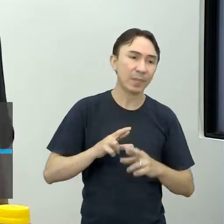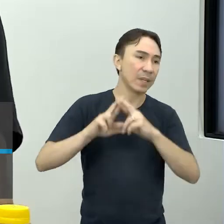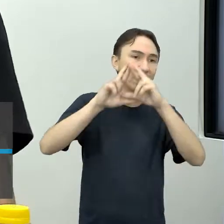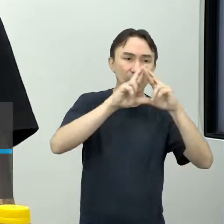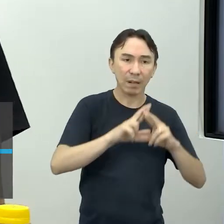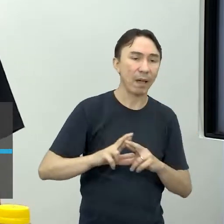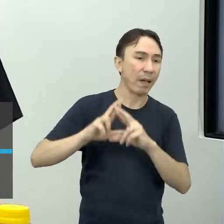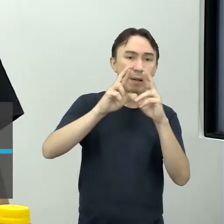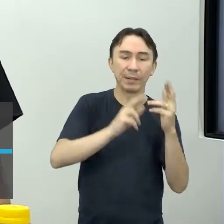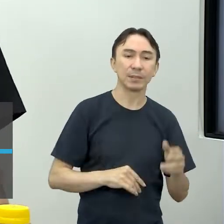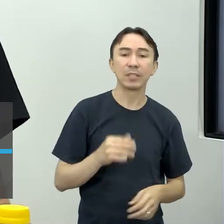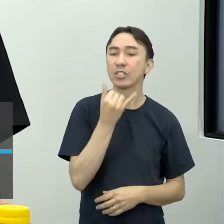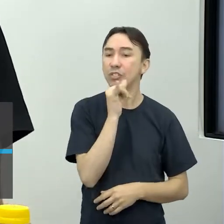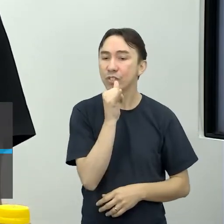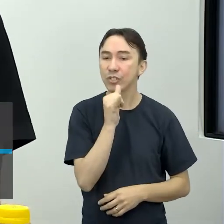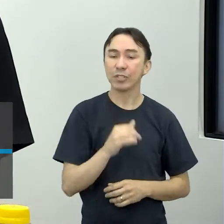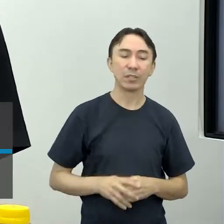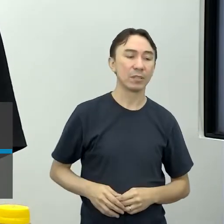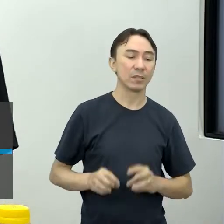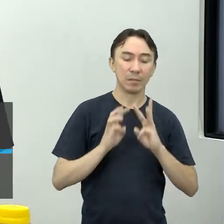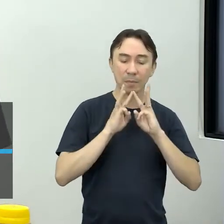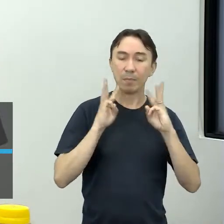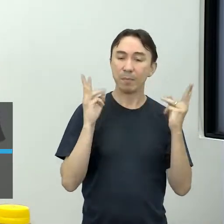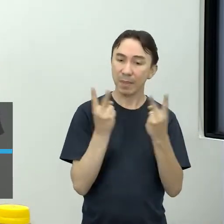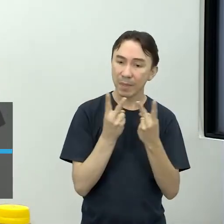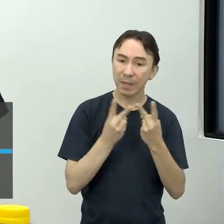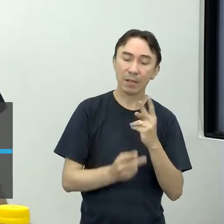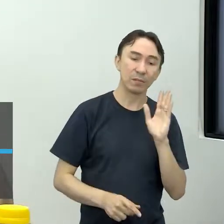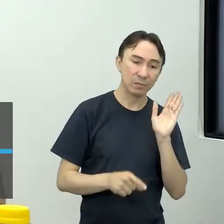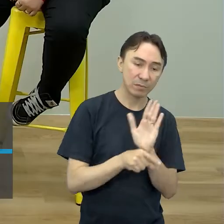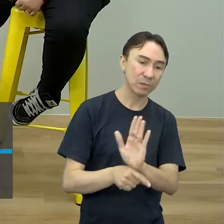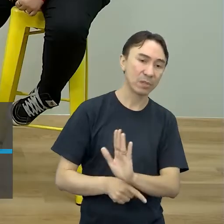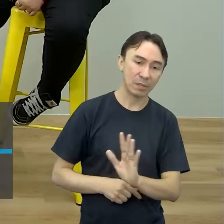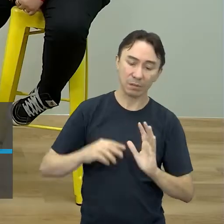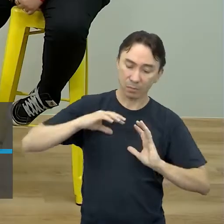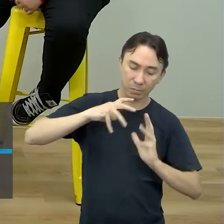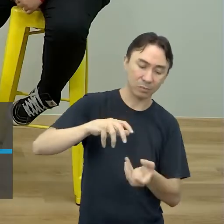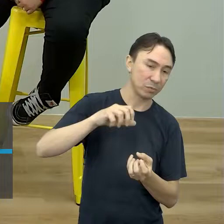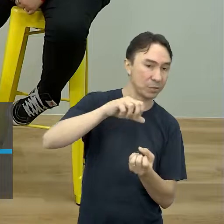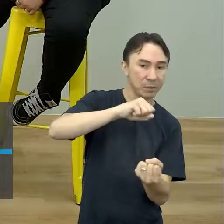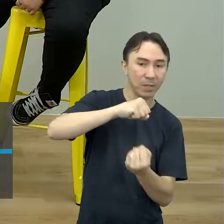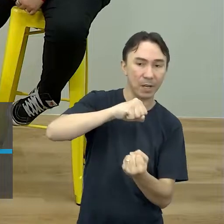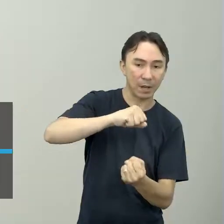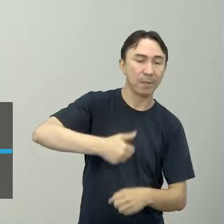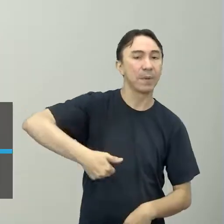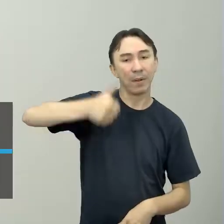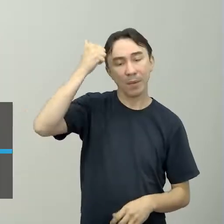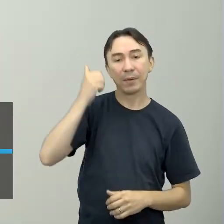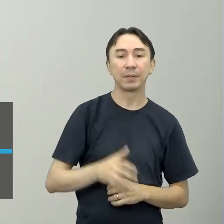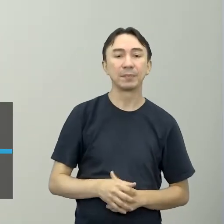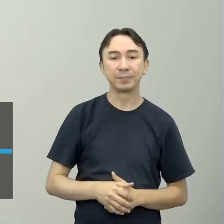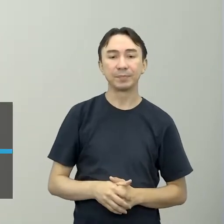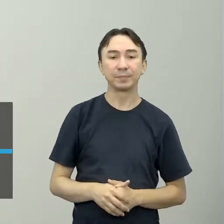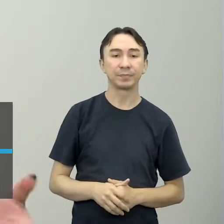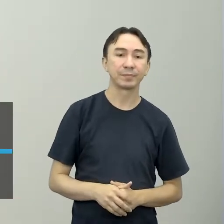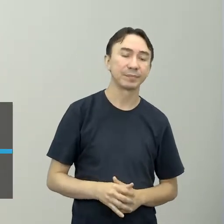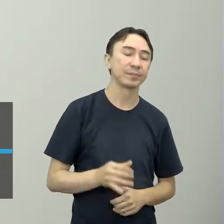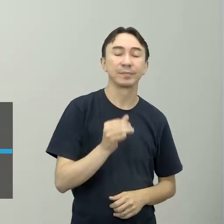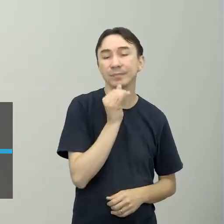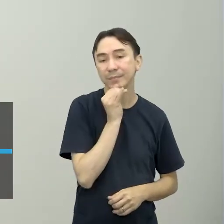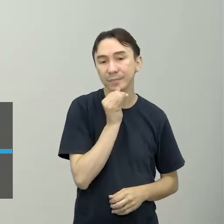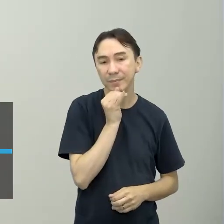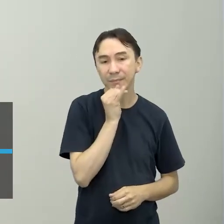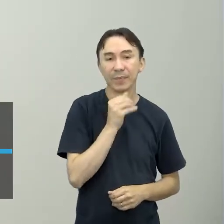energia, matéria, para trazer um mundo mais sustentável, né? Sim. É aquela história, não adianta eu ficar falando